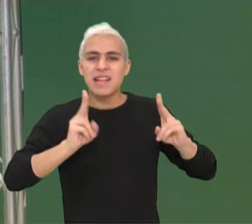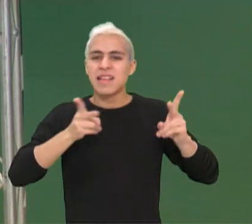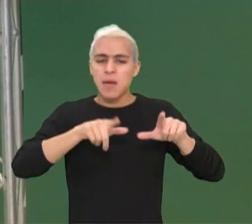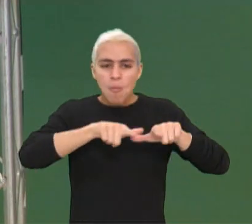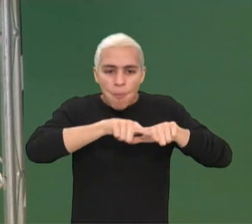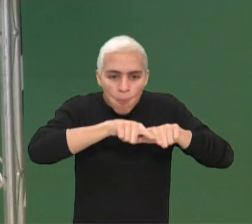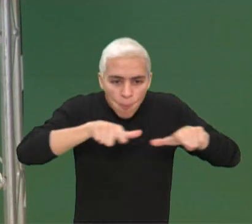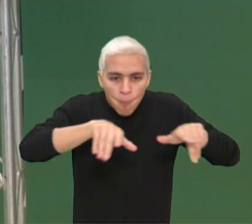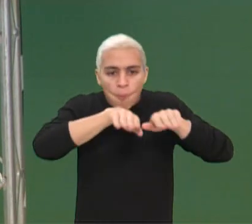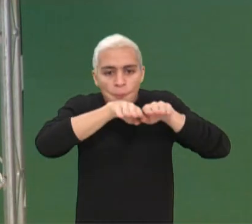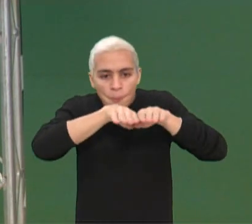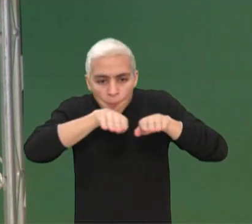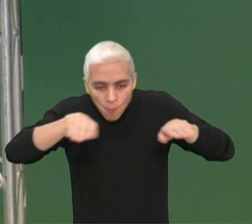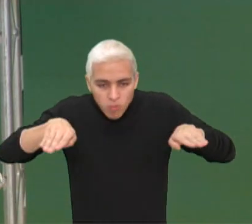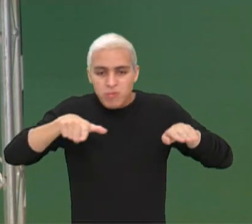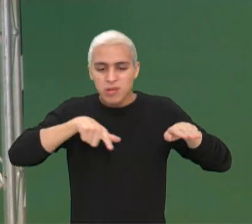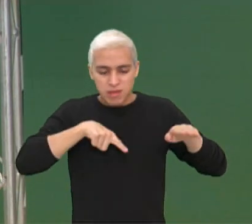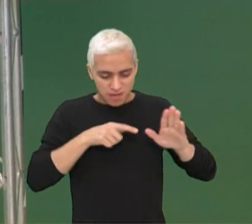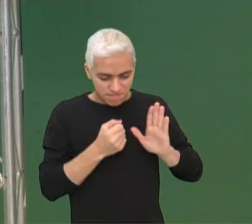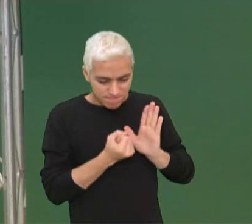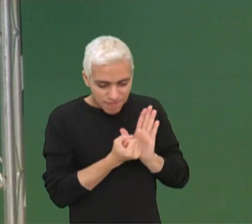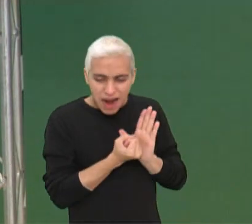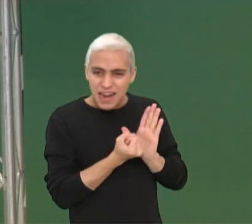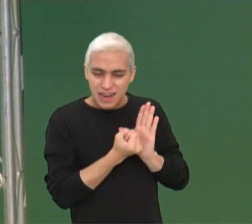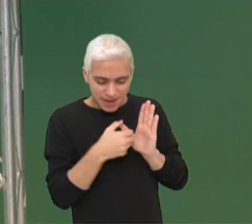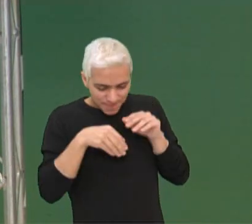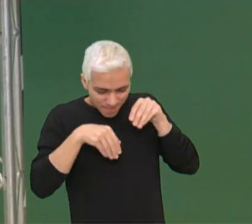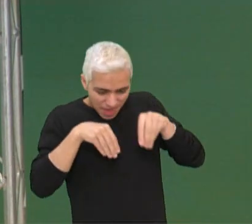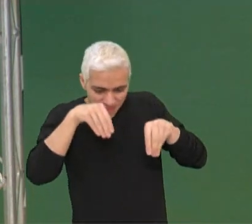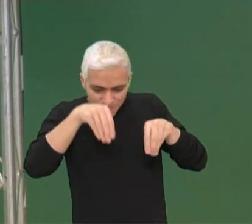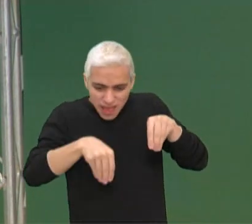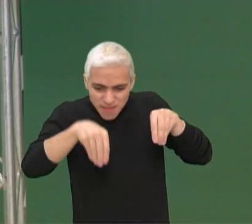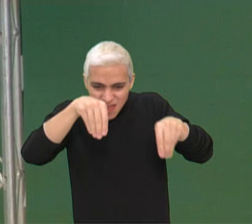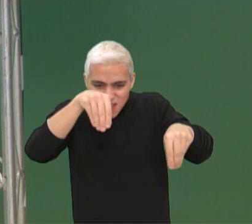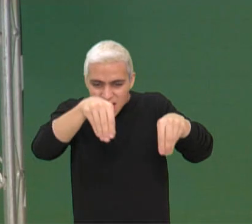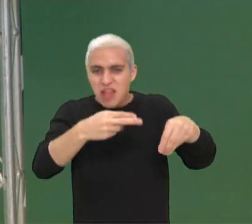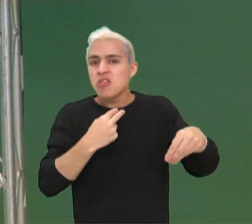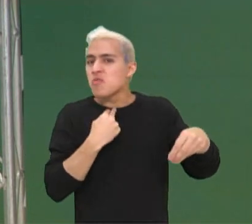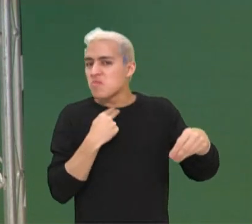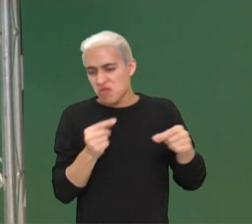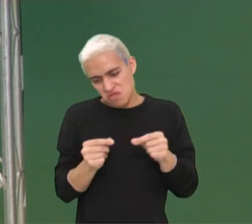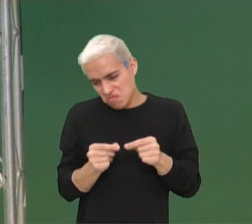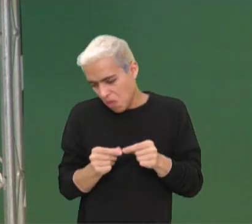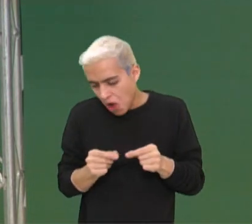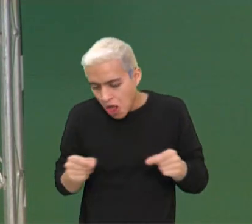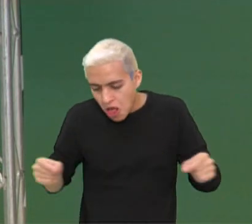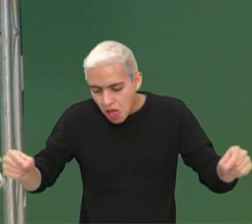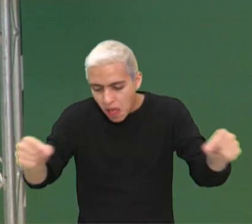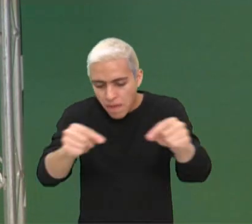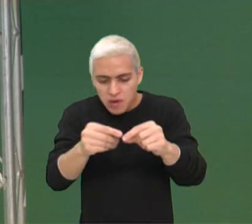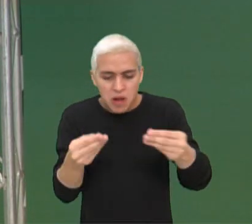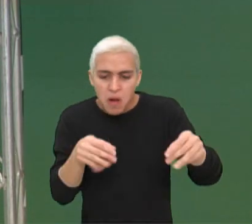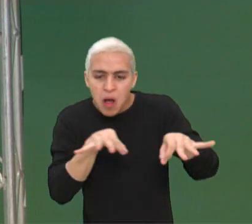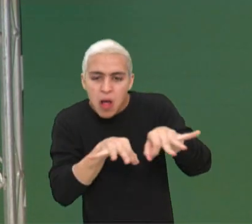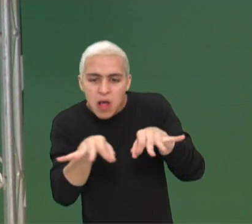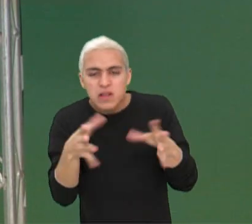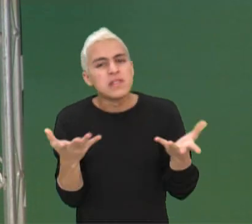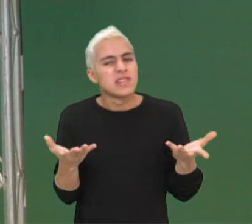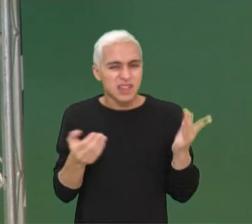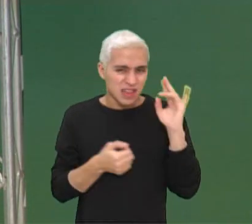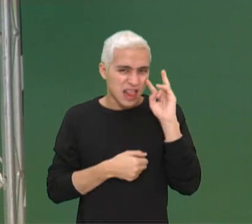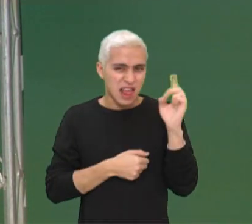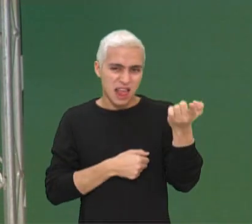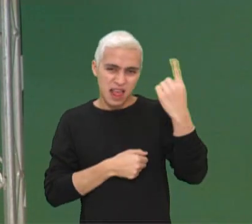os jogos, com peças demarcadas? Então, isso foi o conceito que a gente falou lá, que não podia ser redondo, não tem como pôr as peças. Então, isso